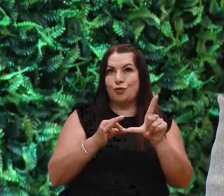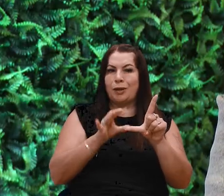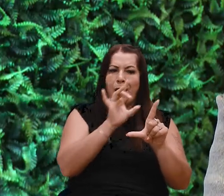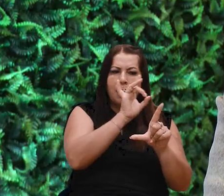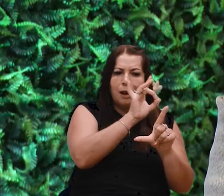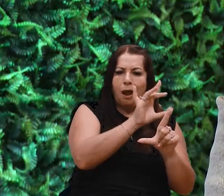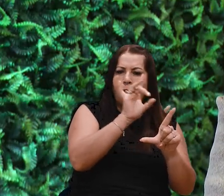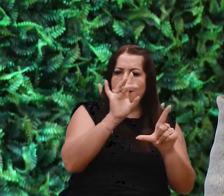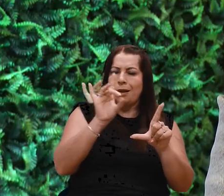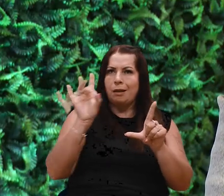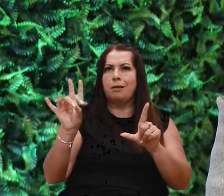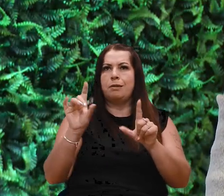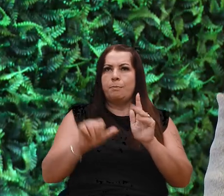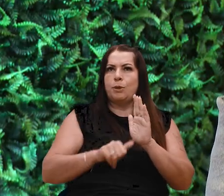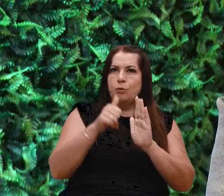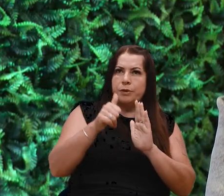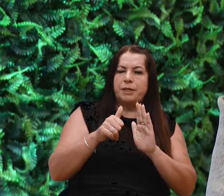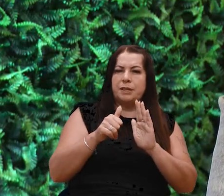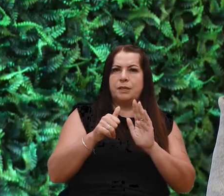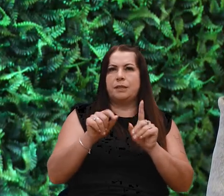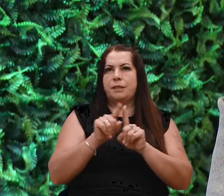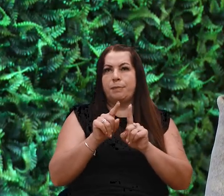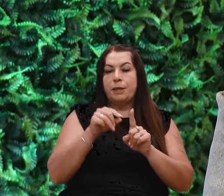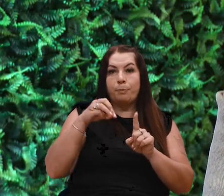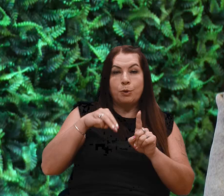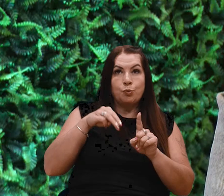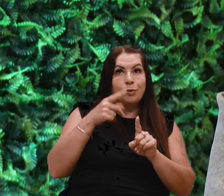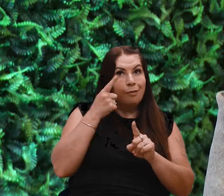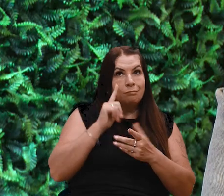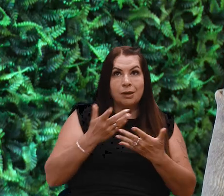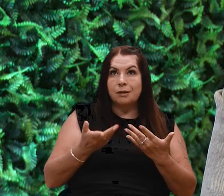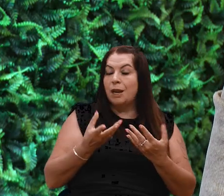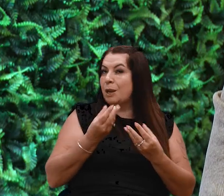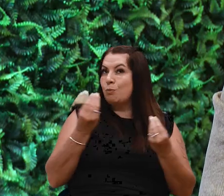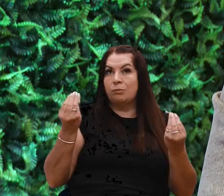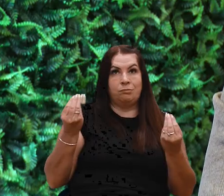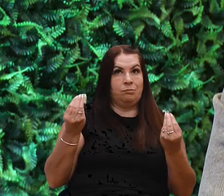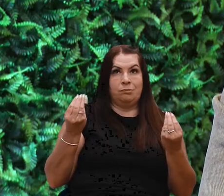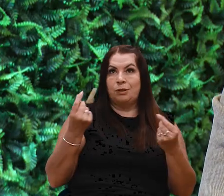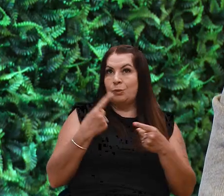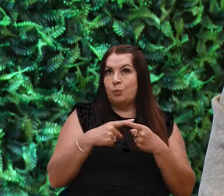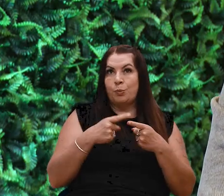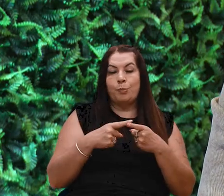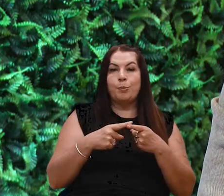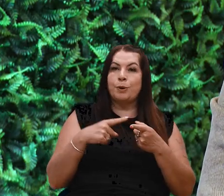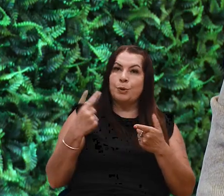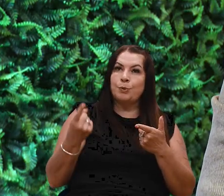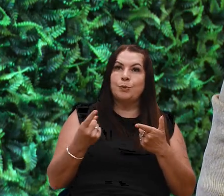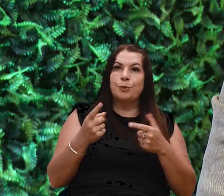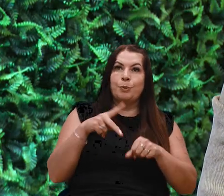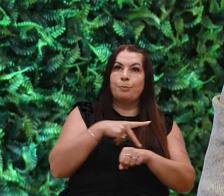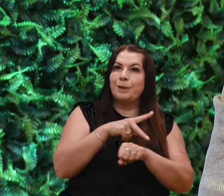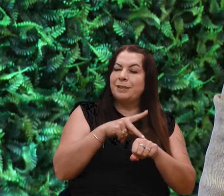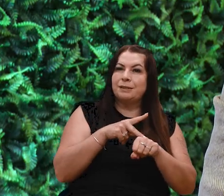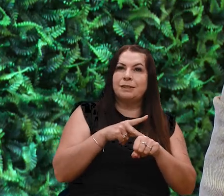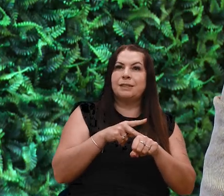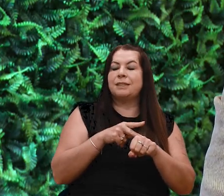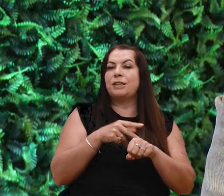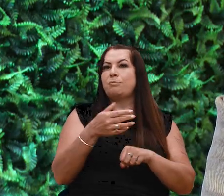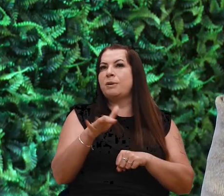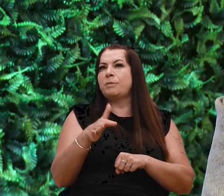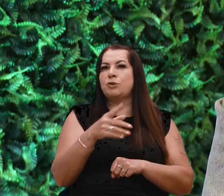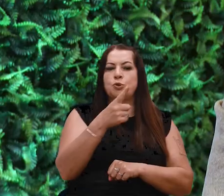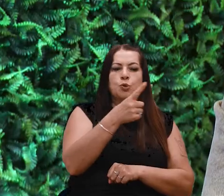equipamento, cada melhoria de escoamento, cada minuto que nós ganhamos é muito, porque o resto do país ele tem uma média de